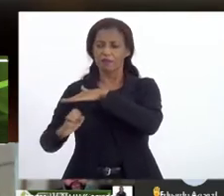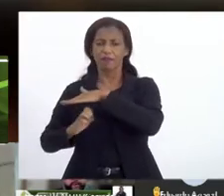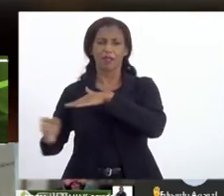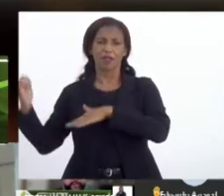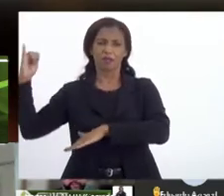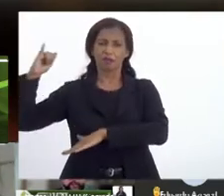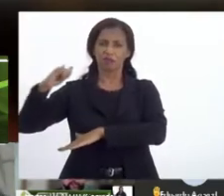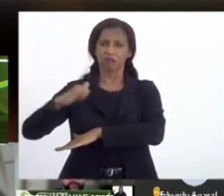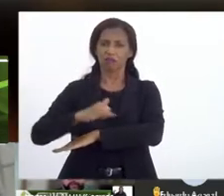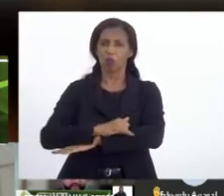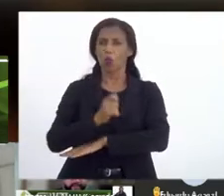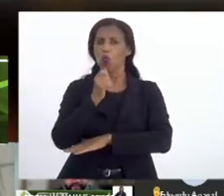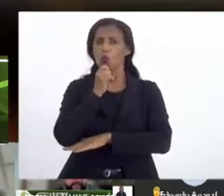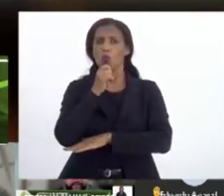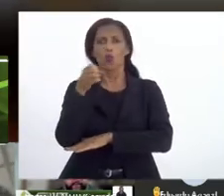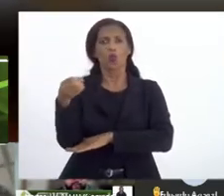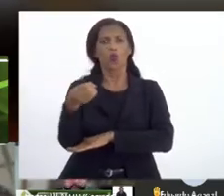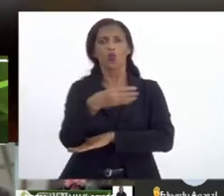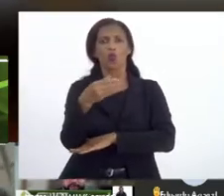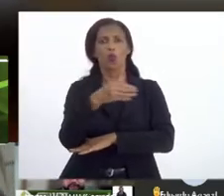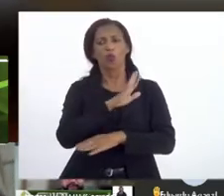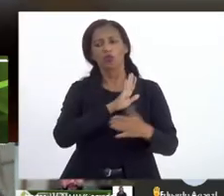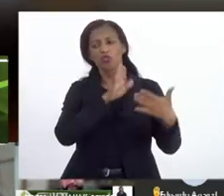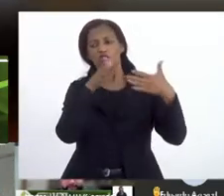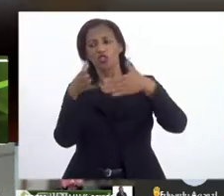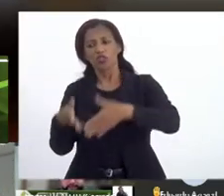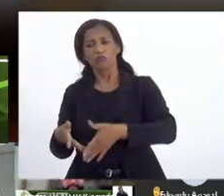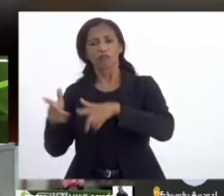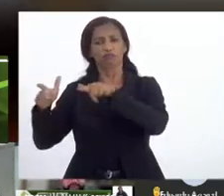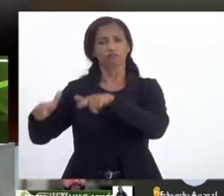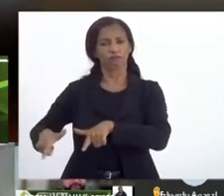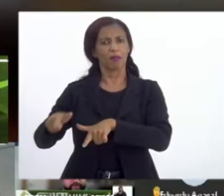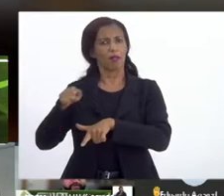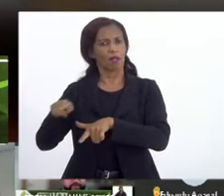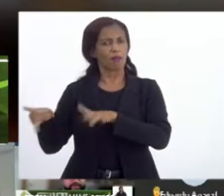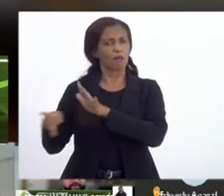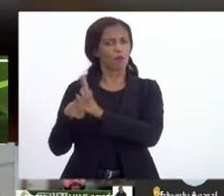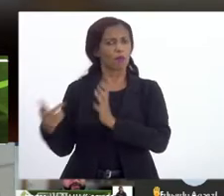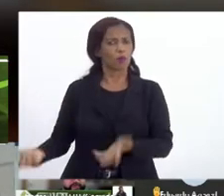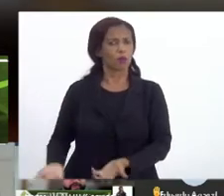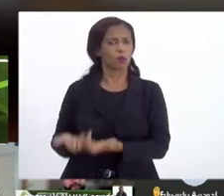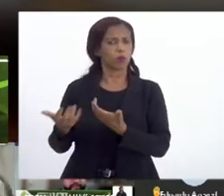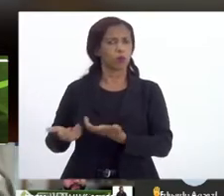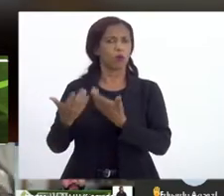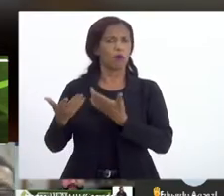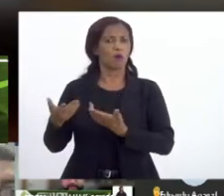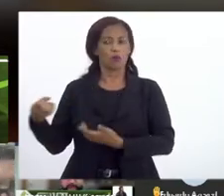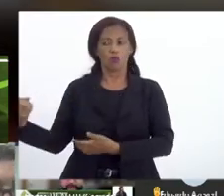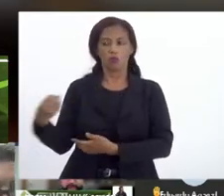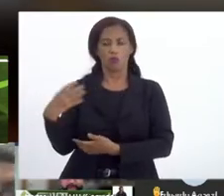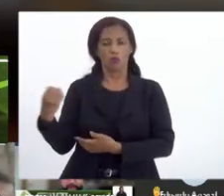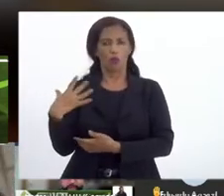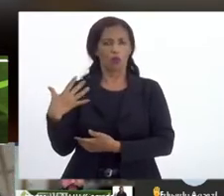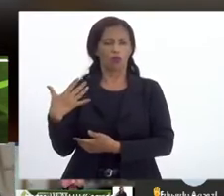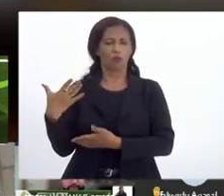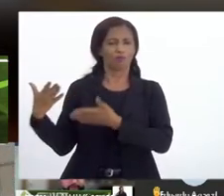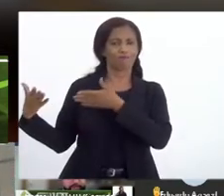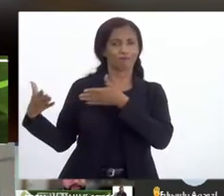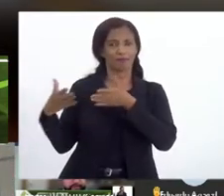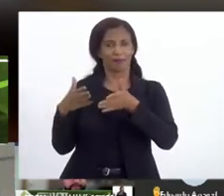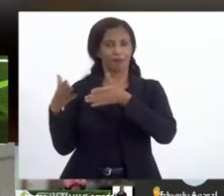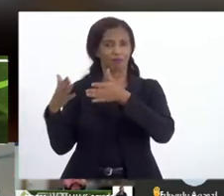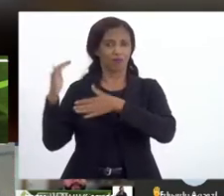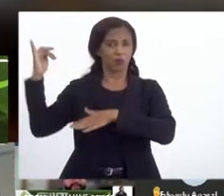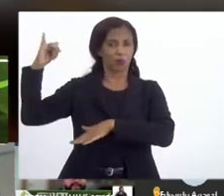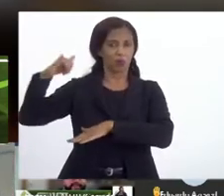novas rotas. Ela é a detentora, né, da iniciativa de inserir novas rotas aéreas para o nosso